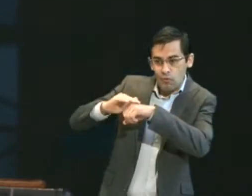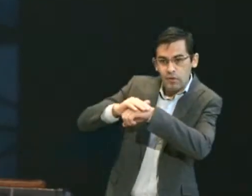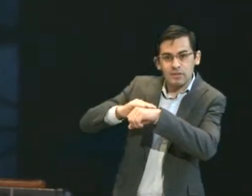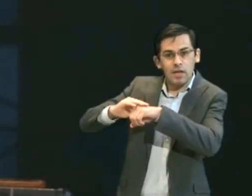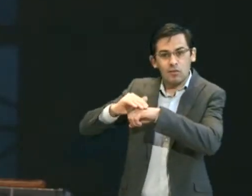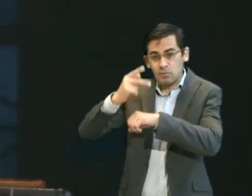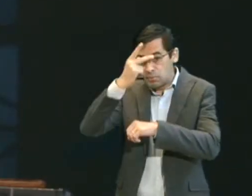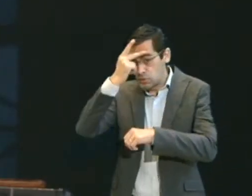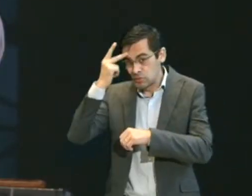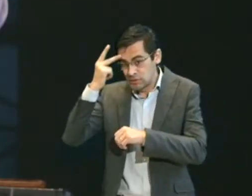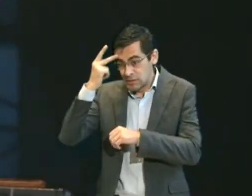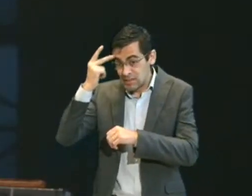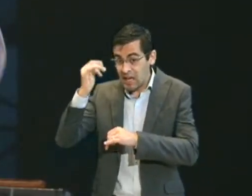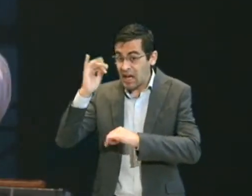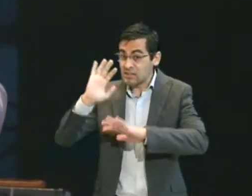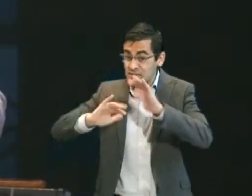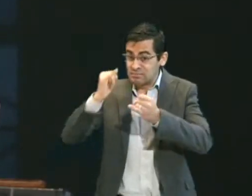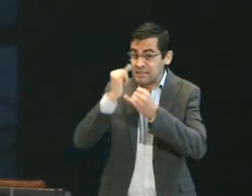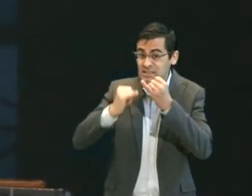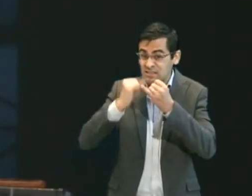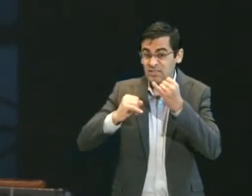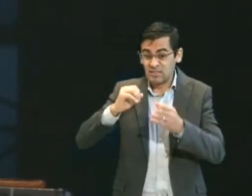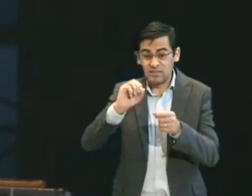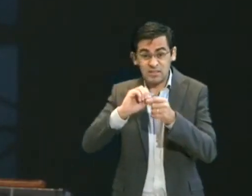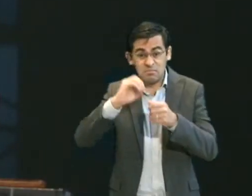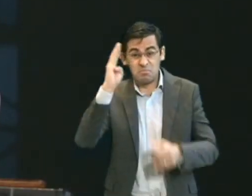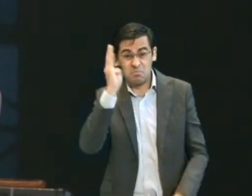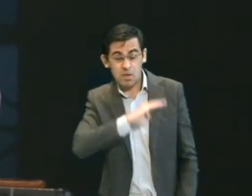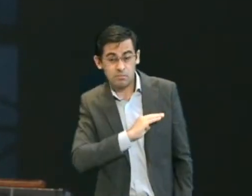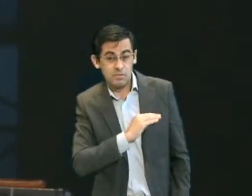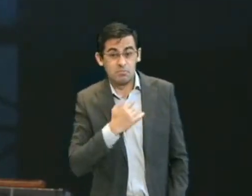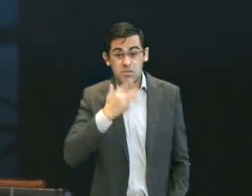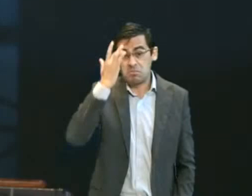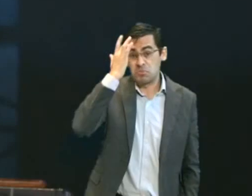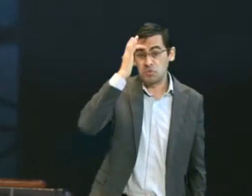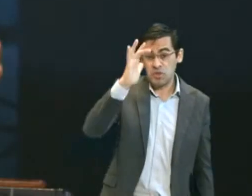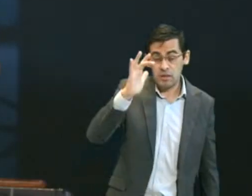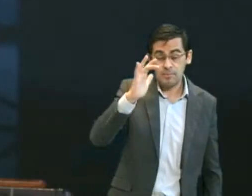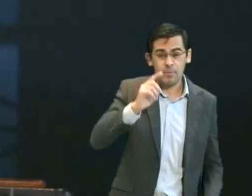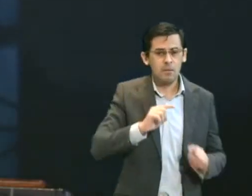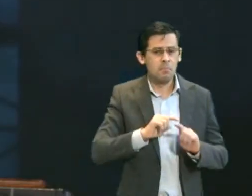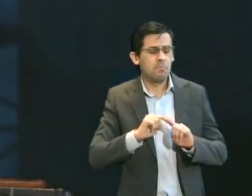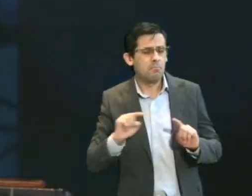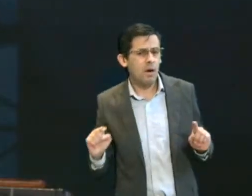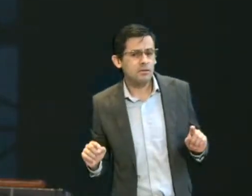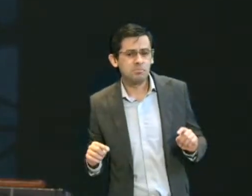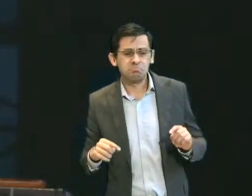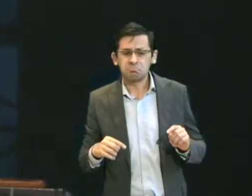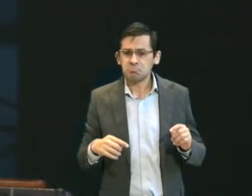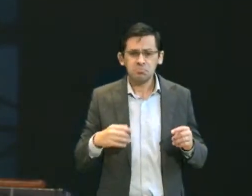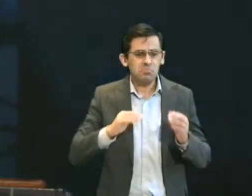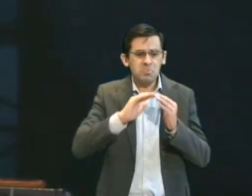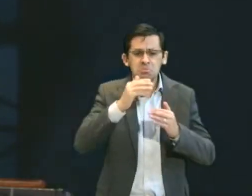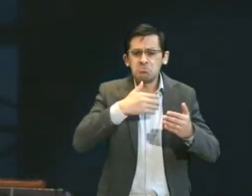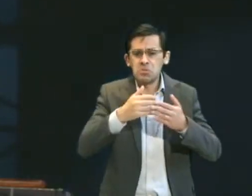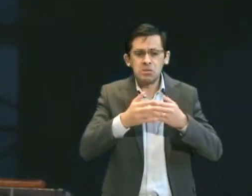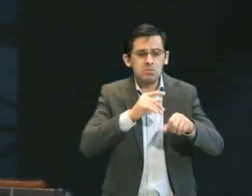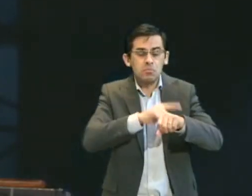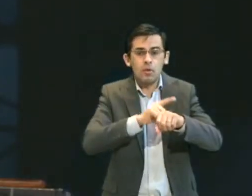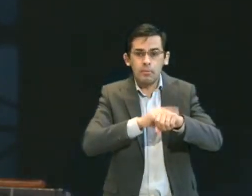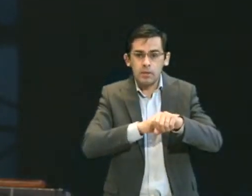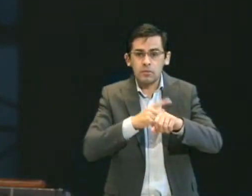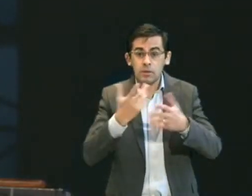talvez pareça querer-lhe o mal. Mas tanto numa situação contra a outra, eu quero dizer